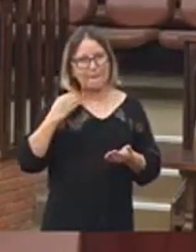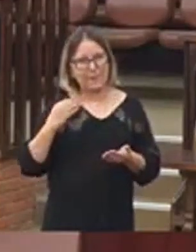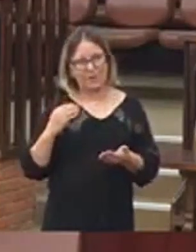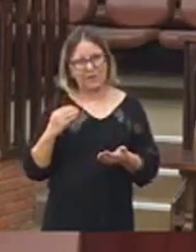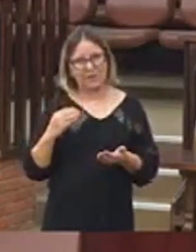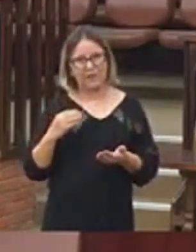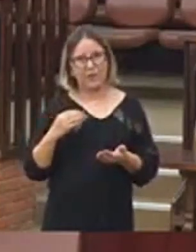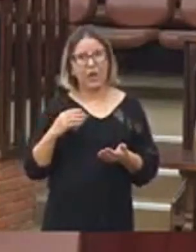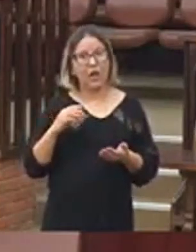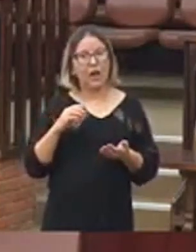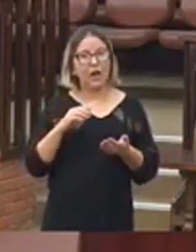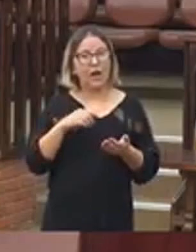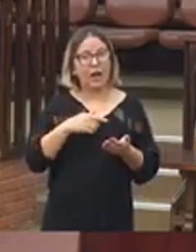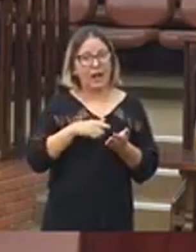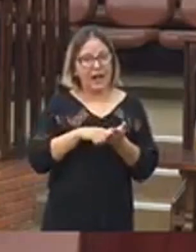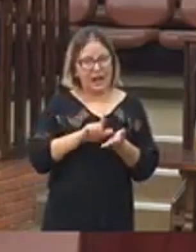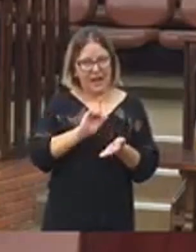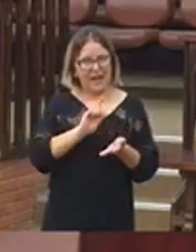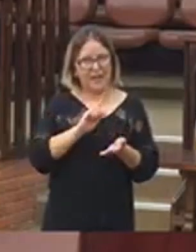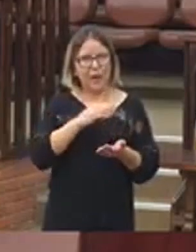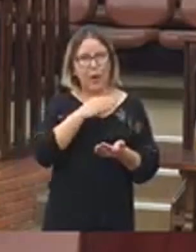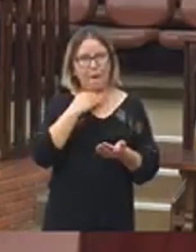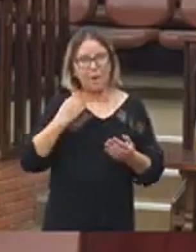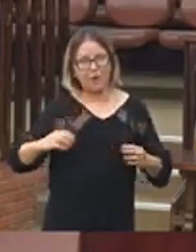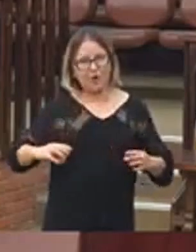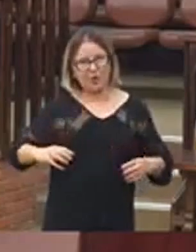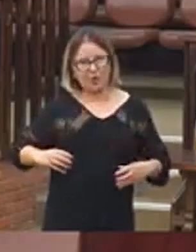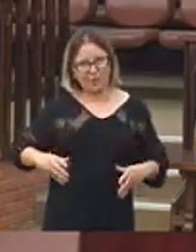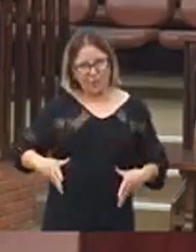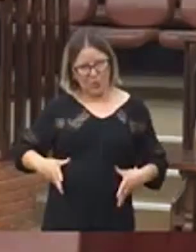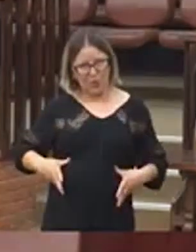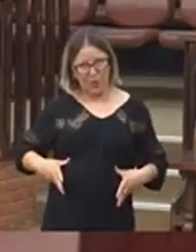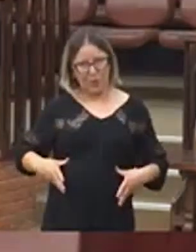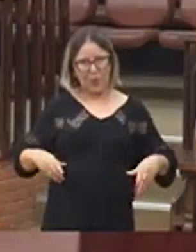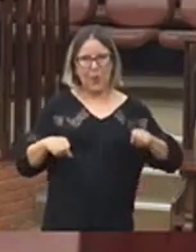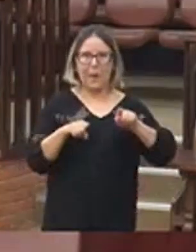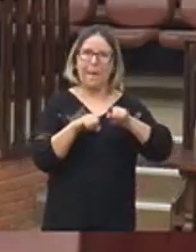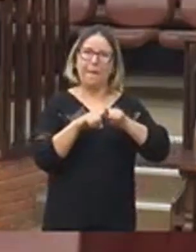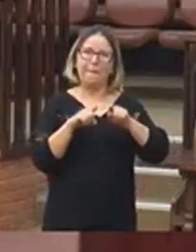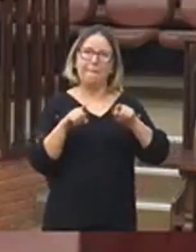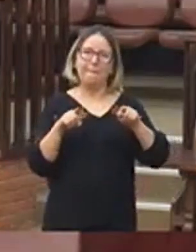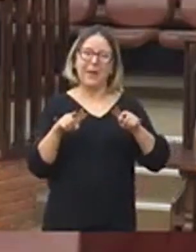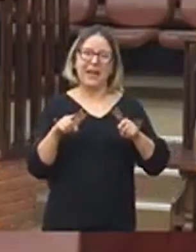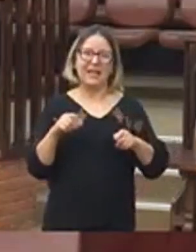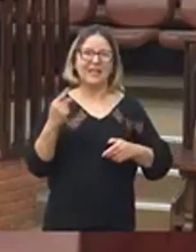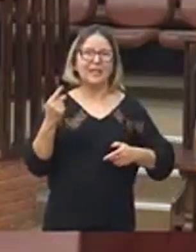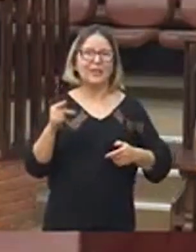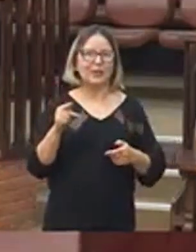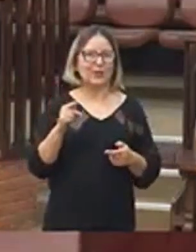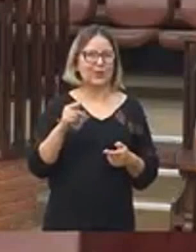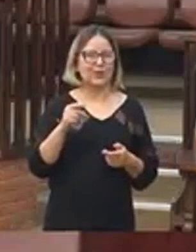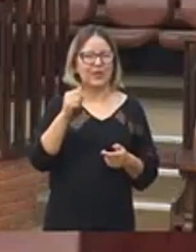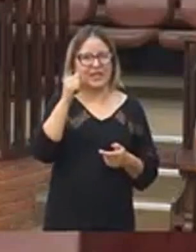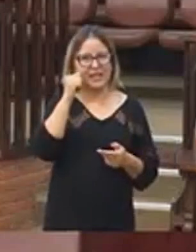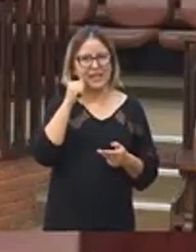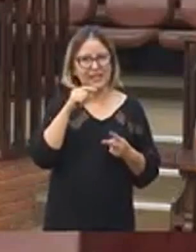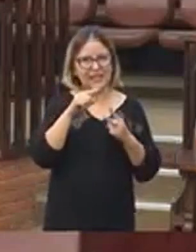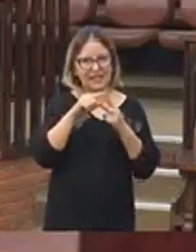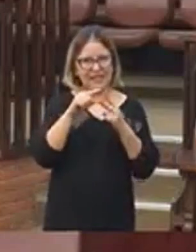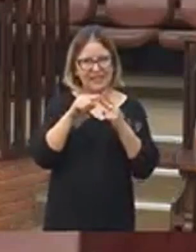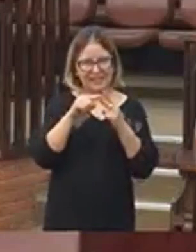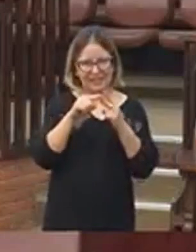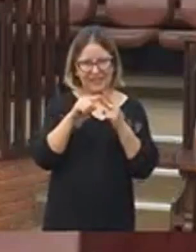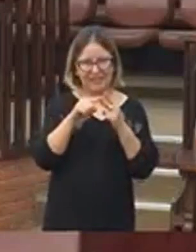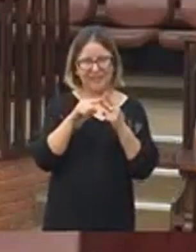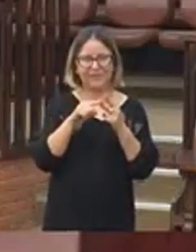fisicamente ele estava, mas aquelas 2 também precisavam ser restauradas na